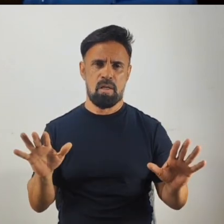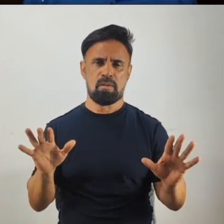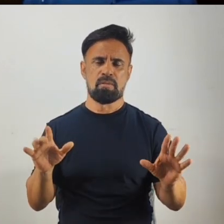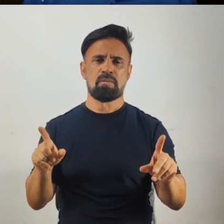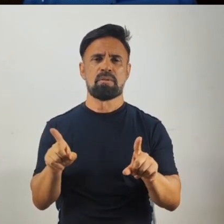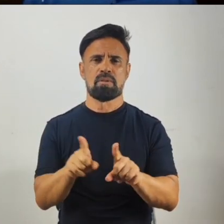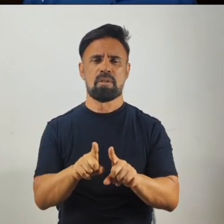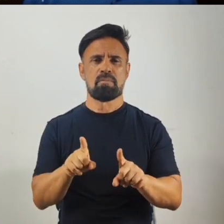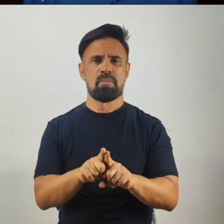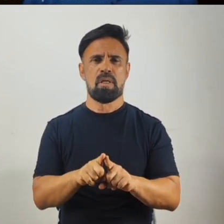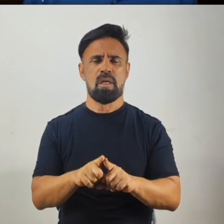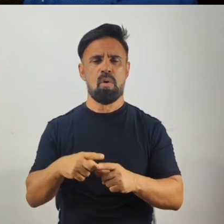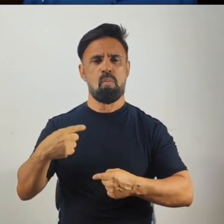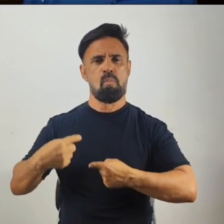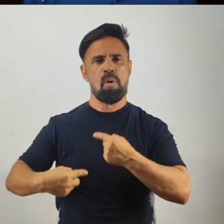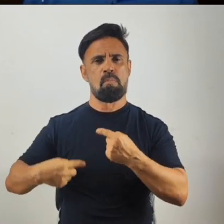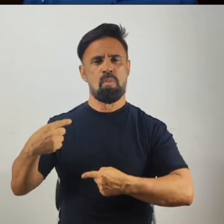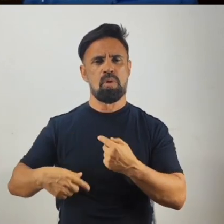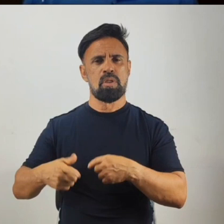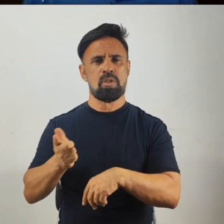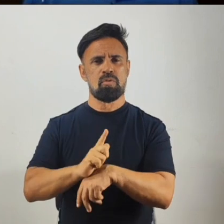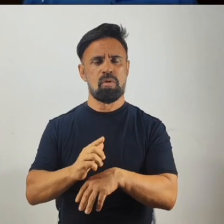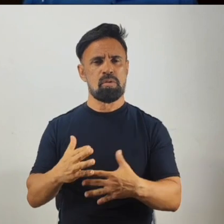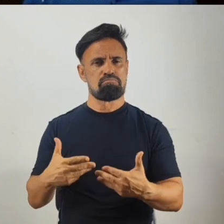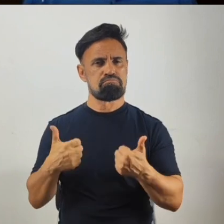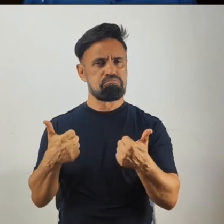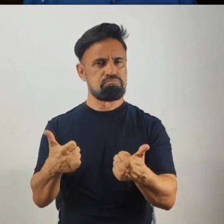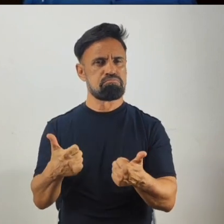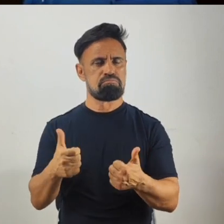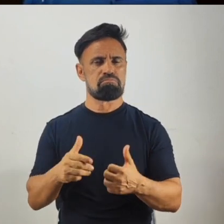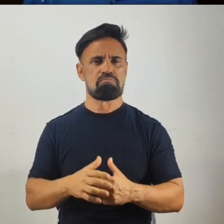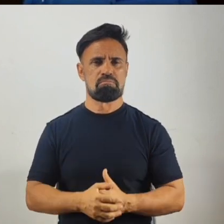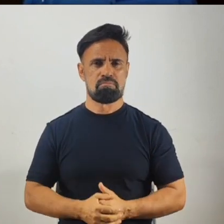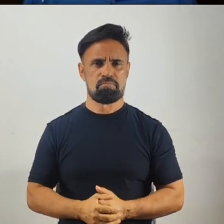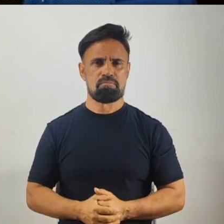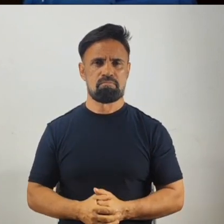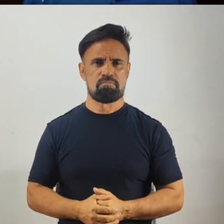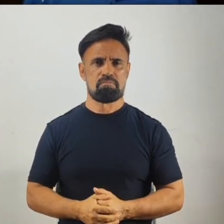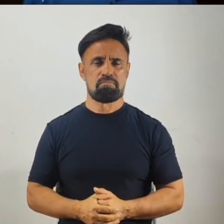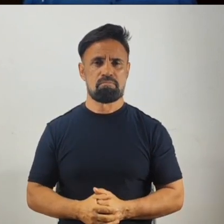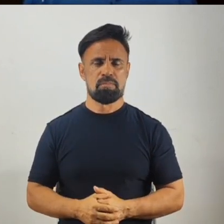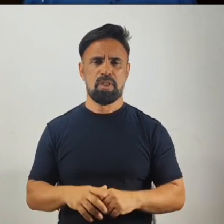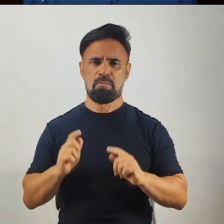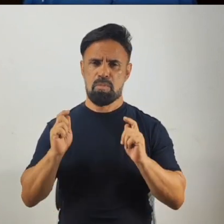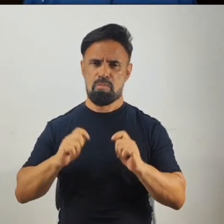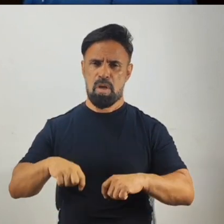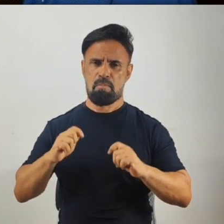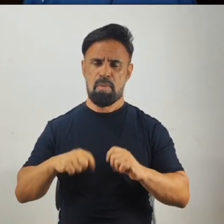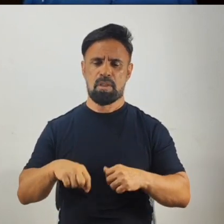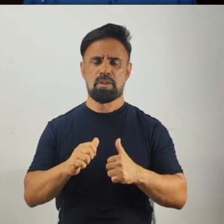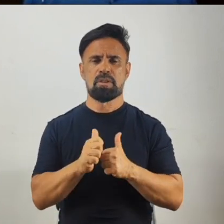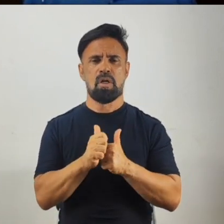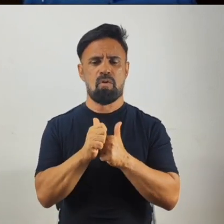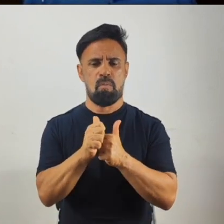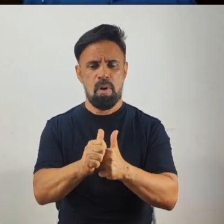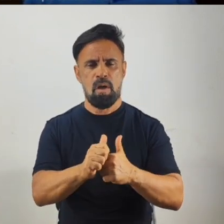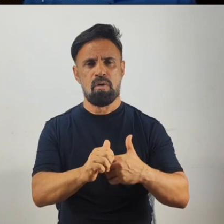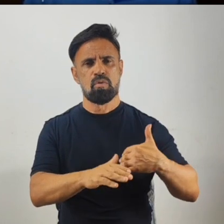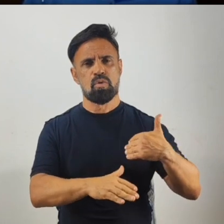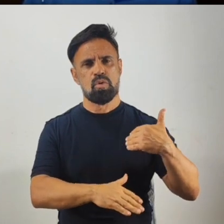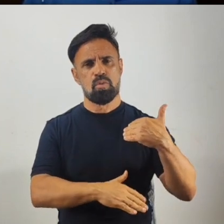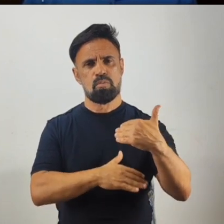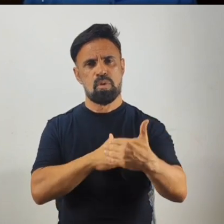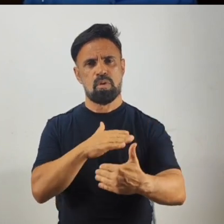bem definidos, e requer também a adoção de uma política de gestão da qualidade, que seja capaz de